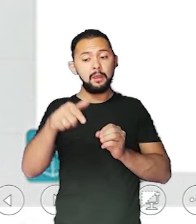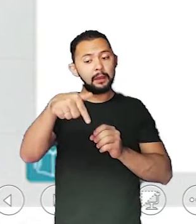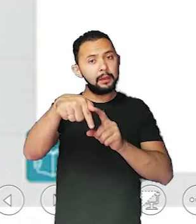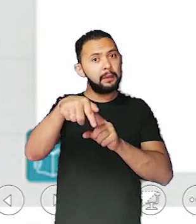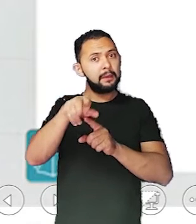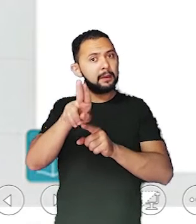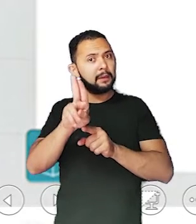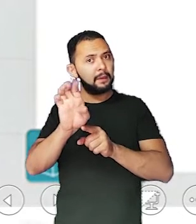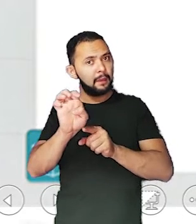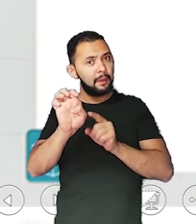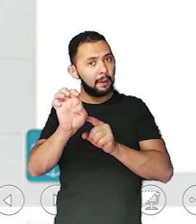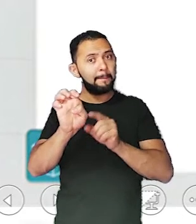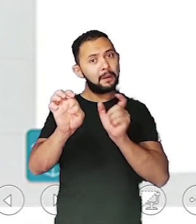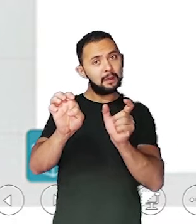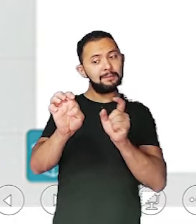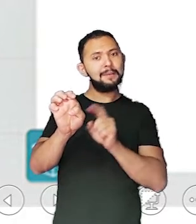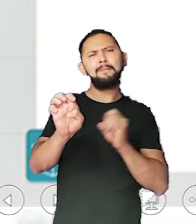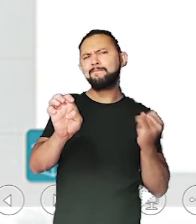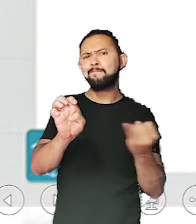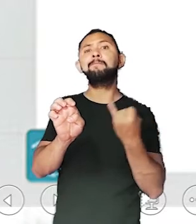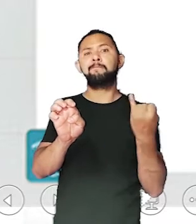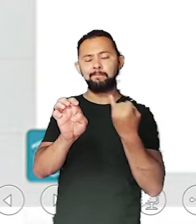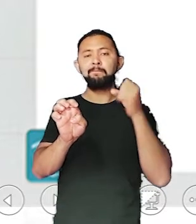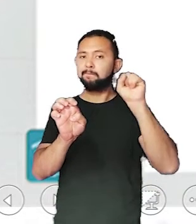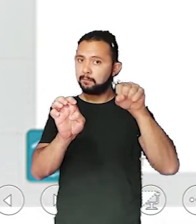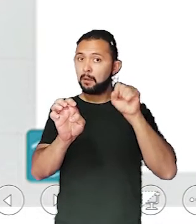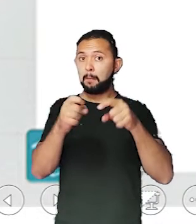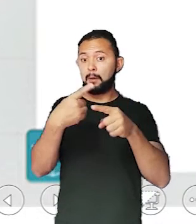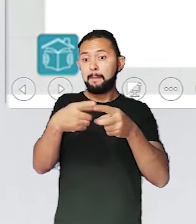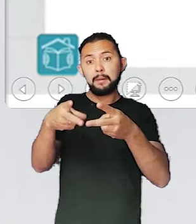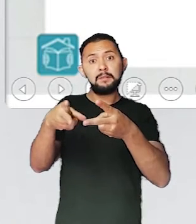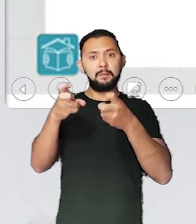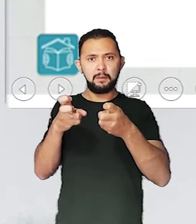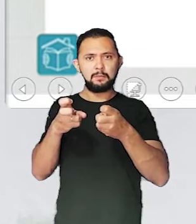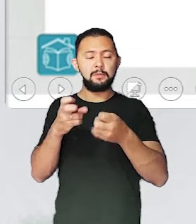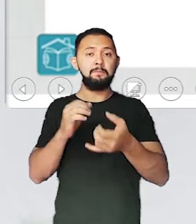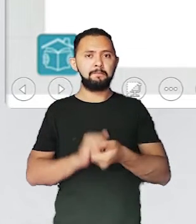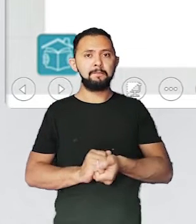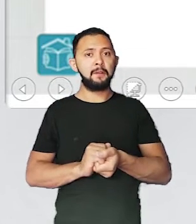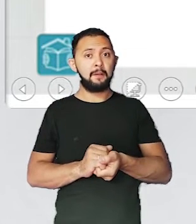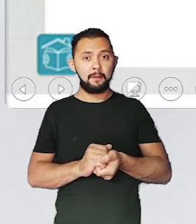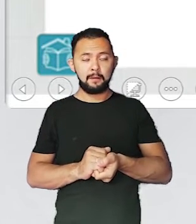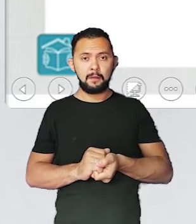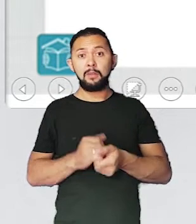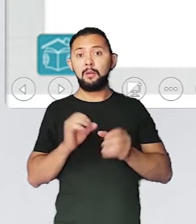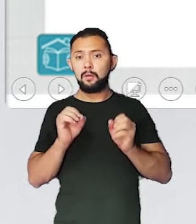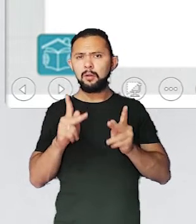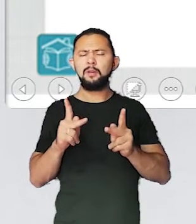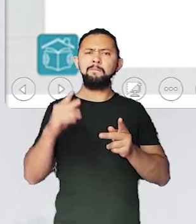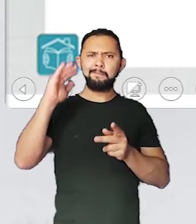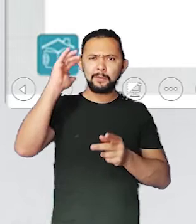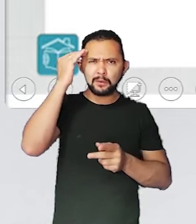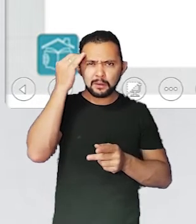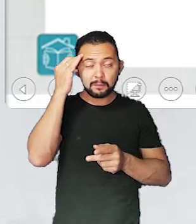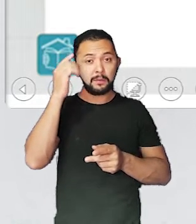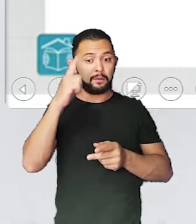é essencial para nós identificarmos um período composto. Ok? Professor, tá bom, estou entendendo que quando